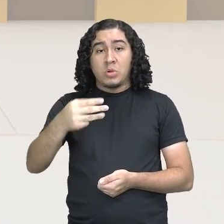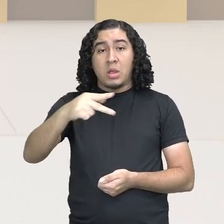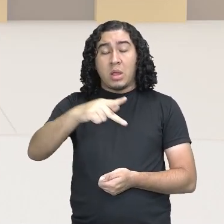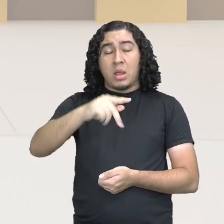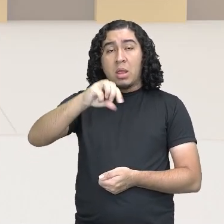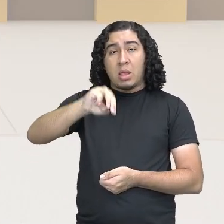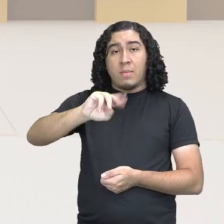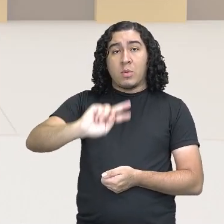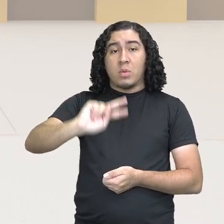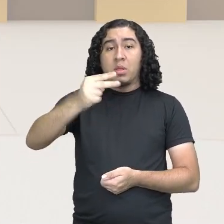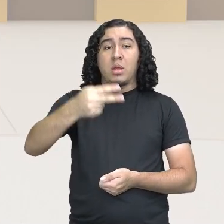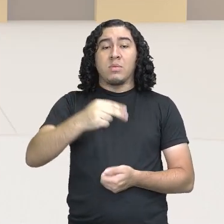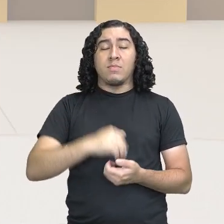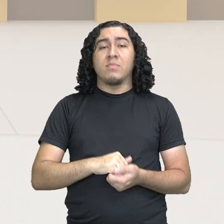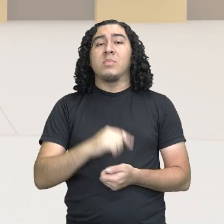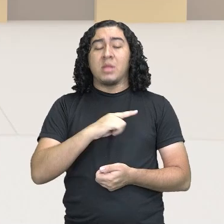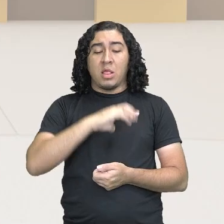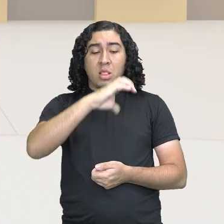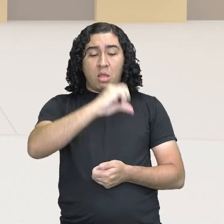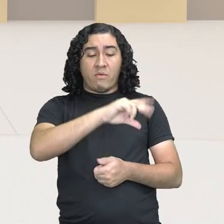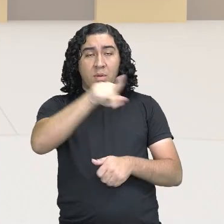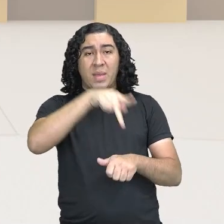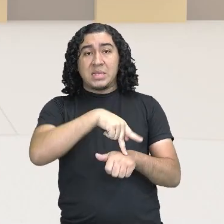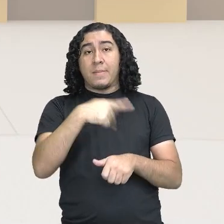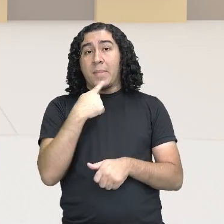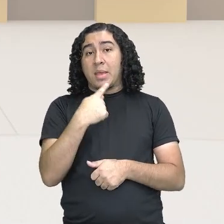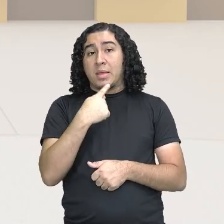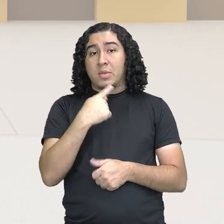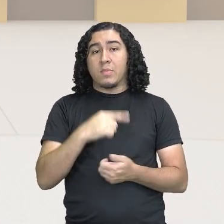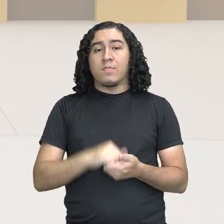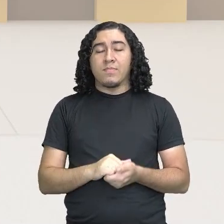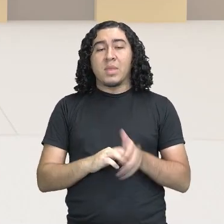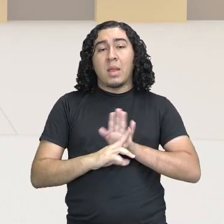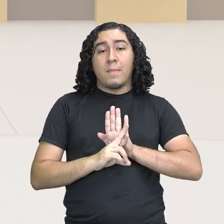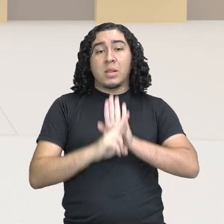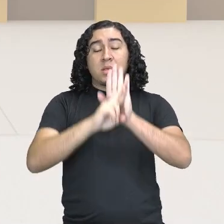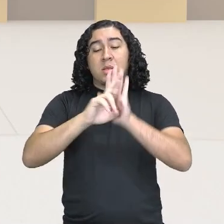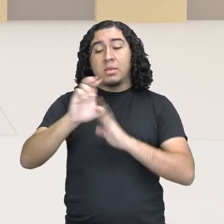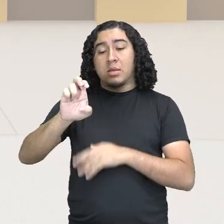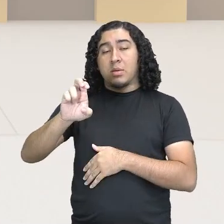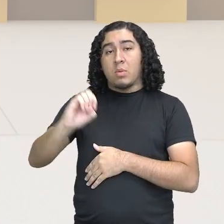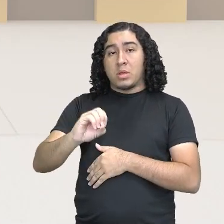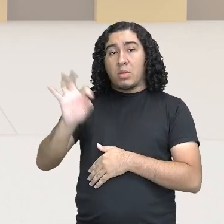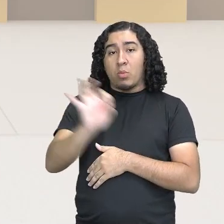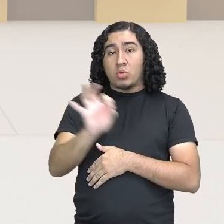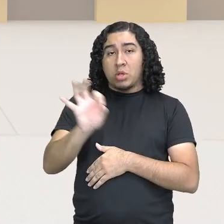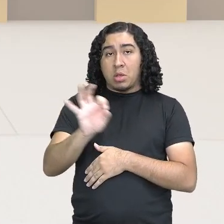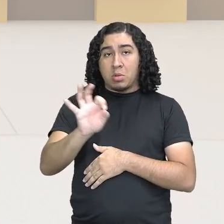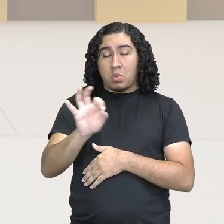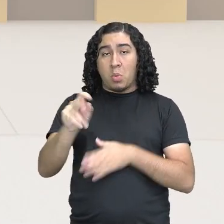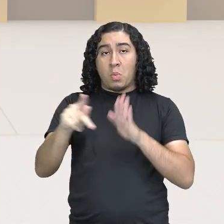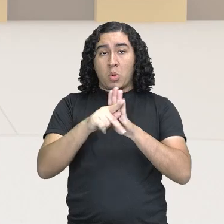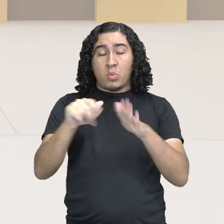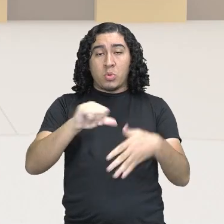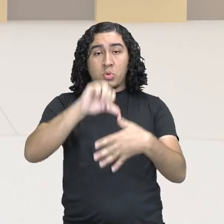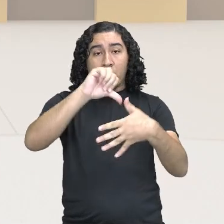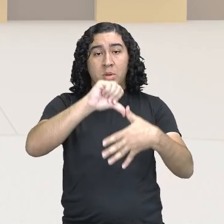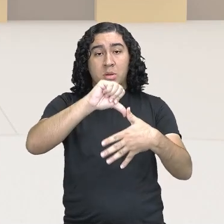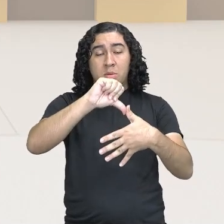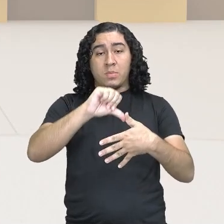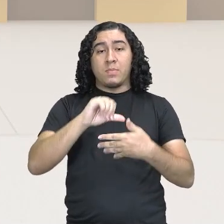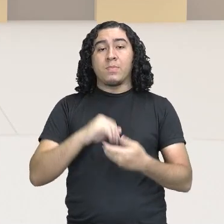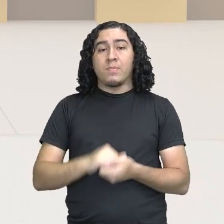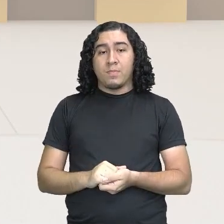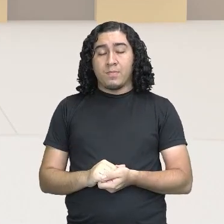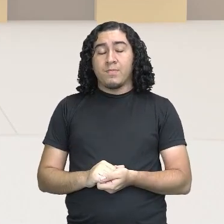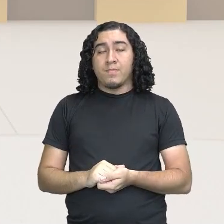São 9 países, como vocês já puderam perceber, e ela representa 50% do continente sul-americano. E